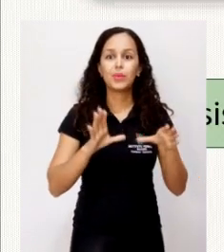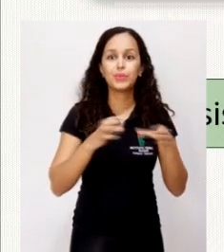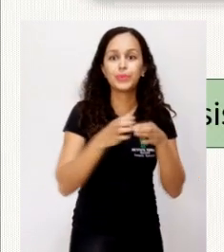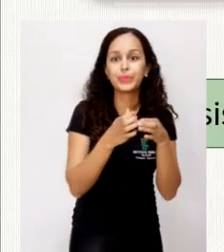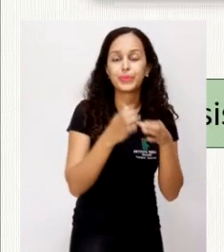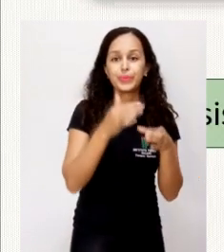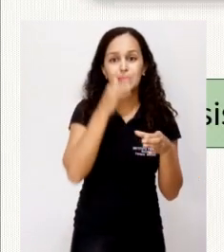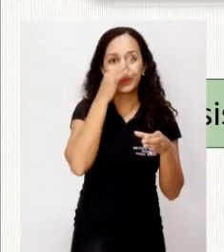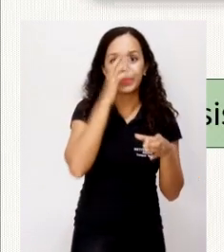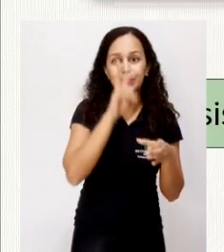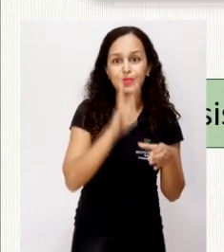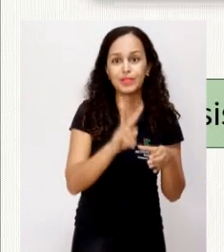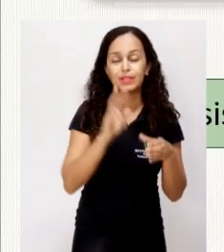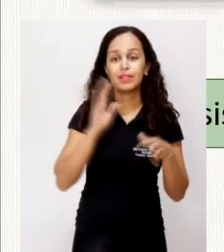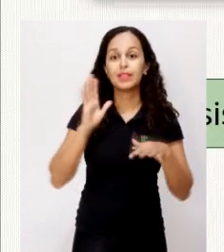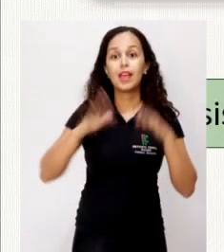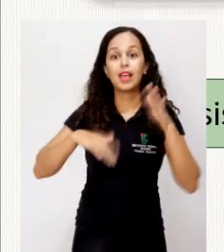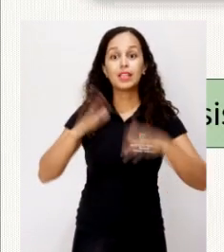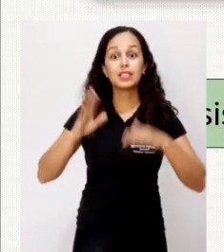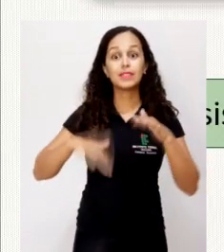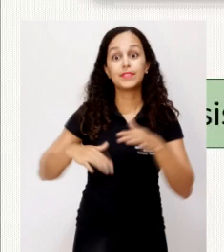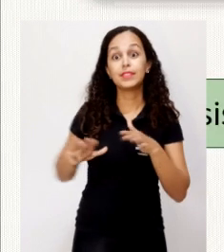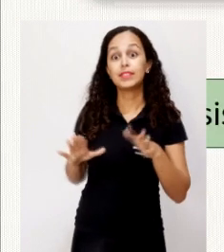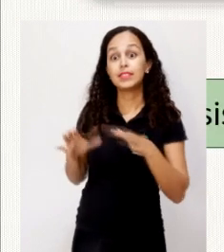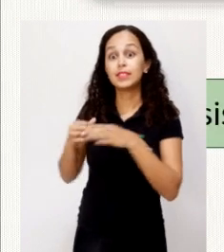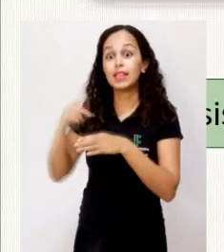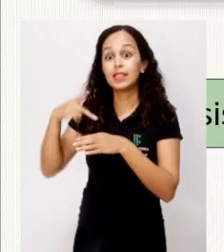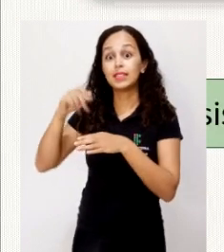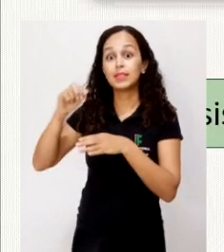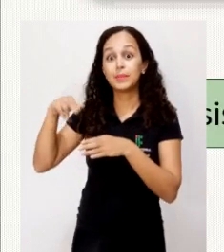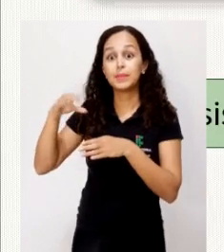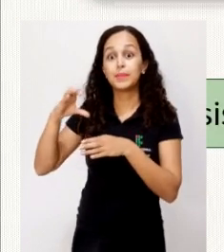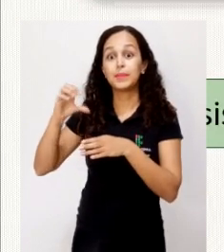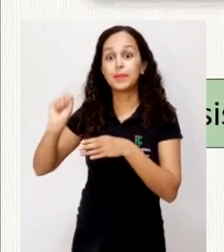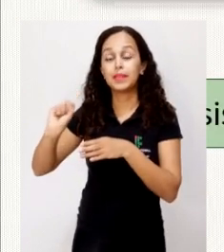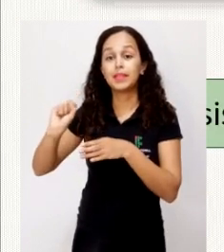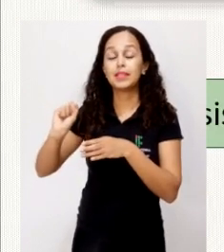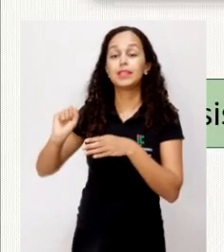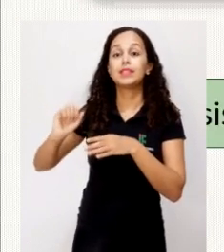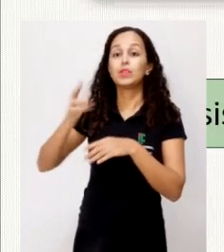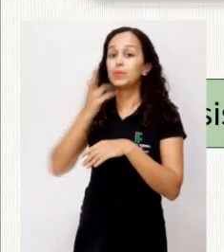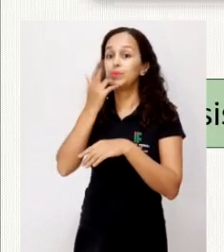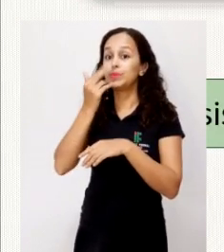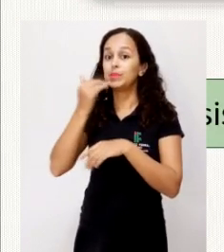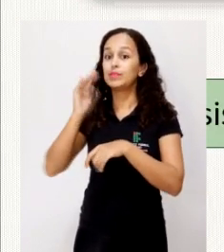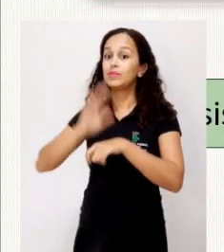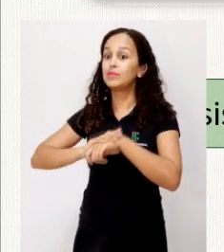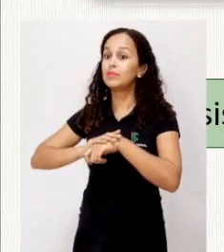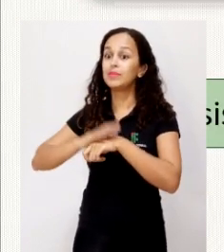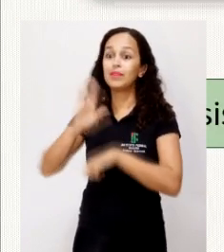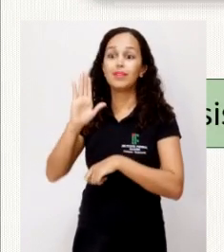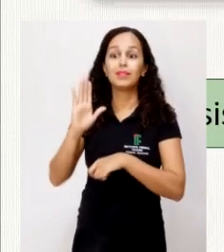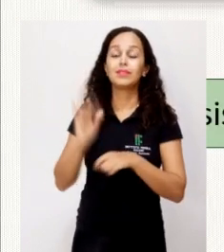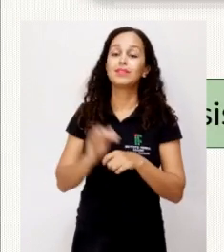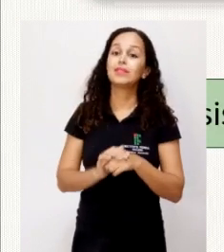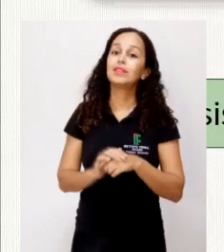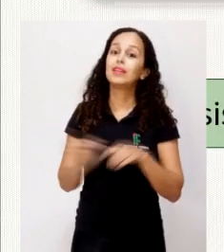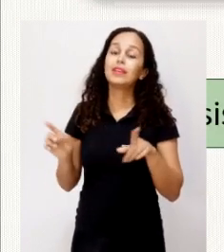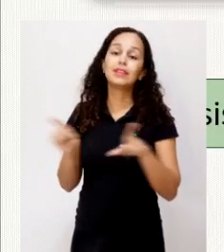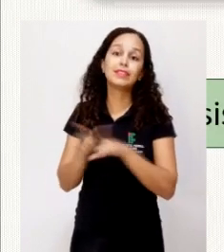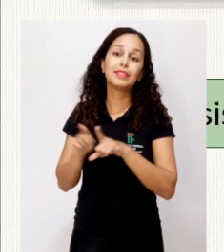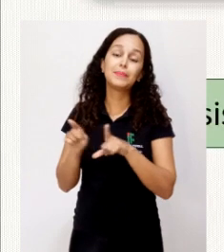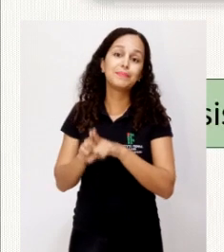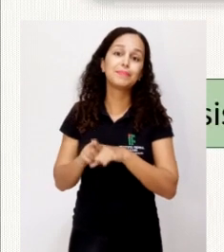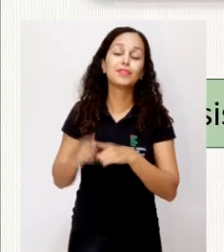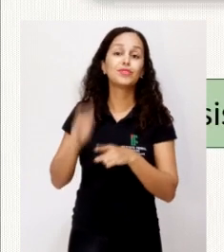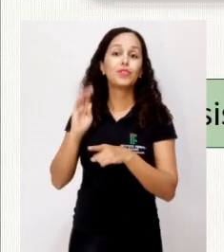vegetais, possuem uma concentração até maior, algumas punks já identificadas por pesquisas, e também são